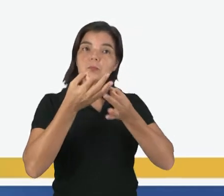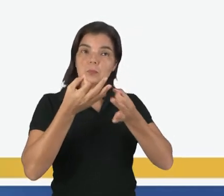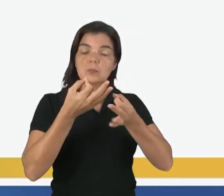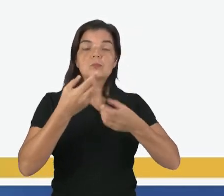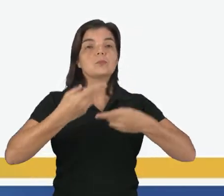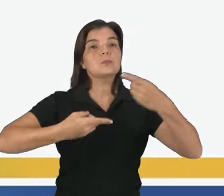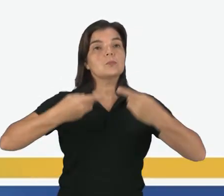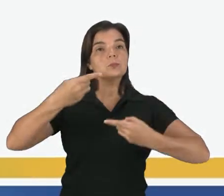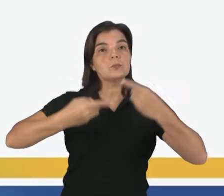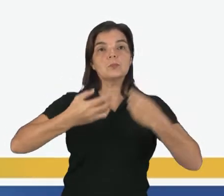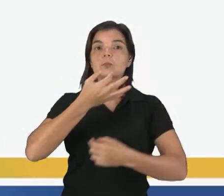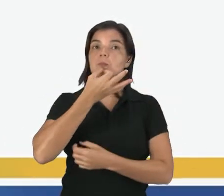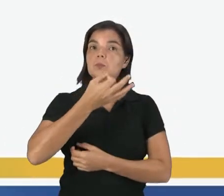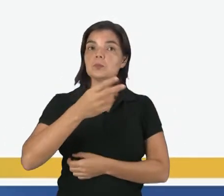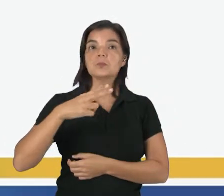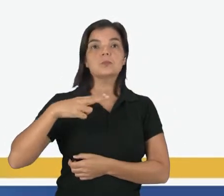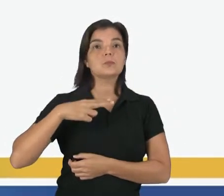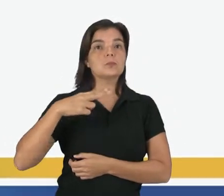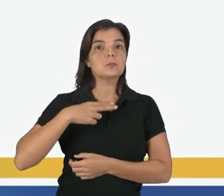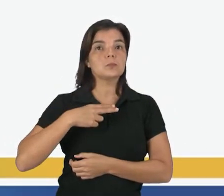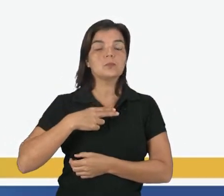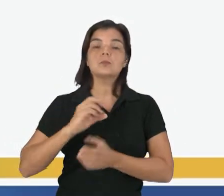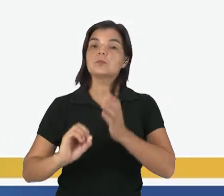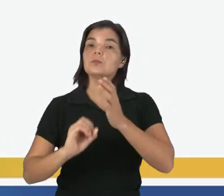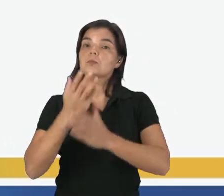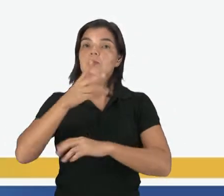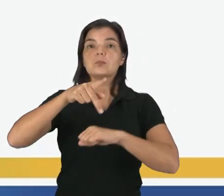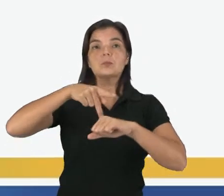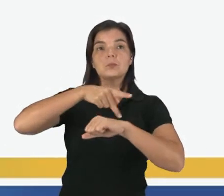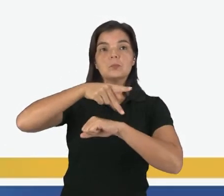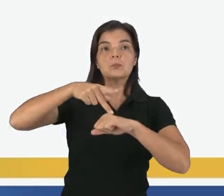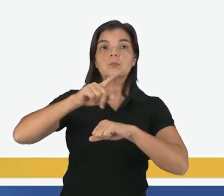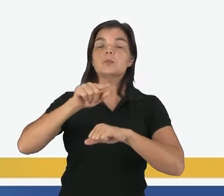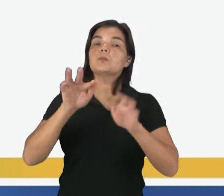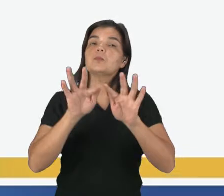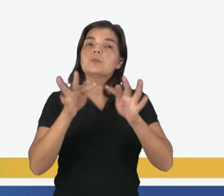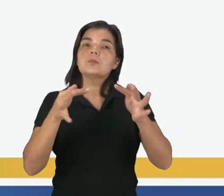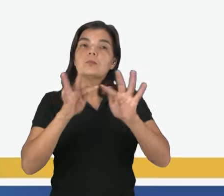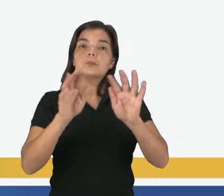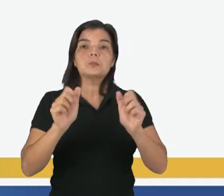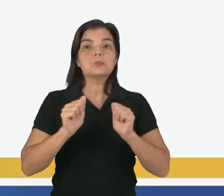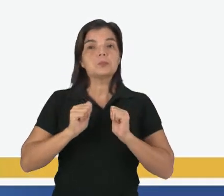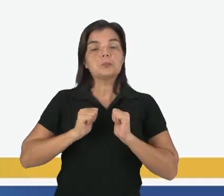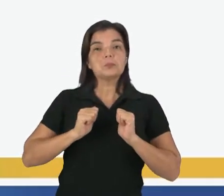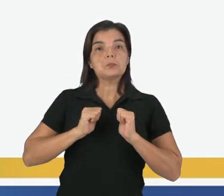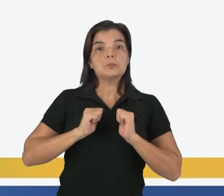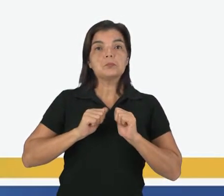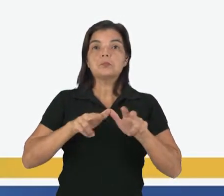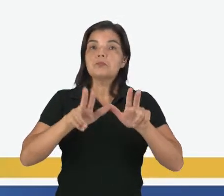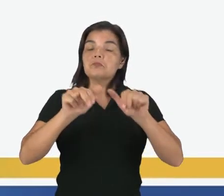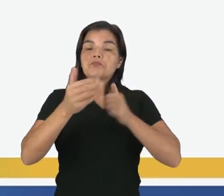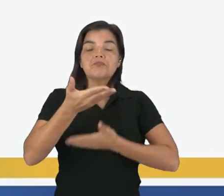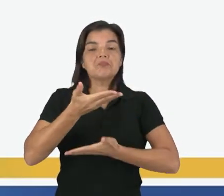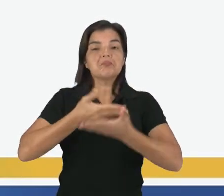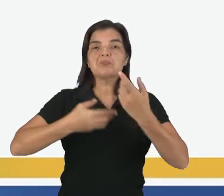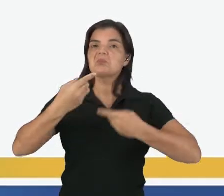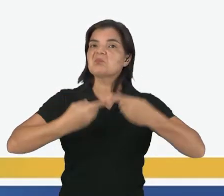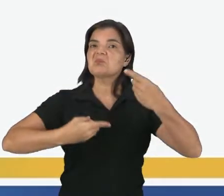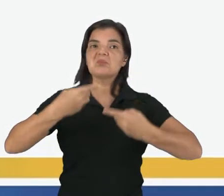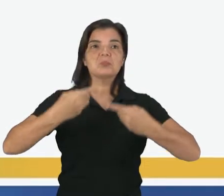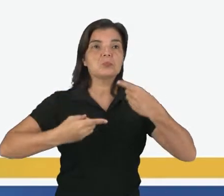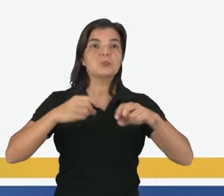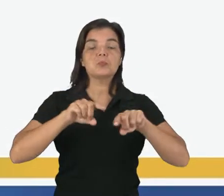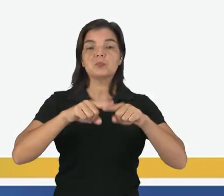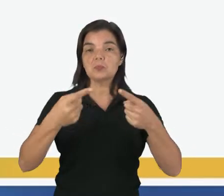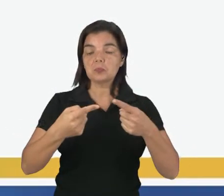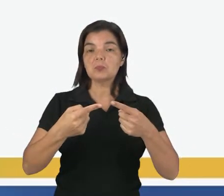vista políticos, opiniões pessoais sobre acontecimentos do país, ou simplesmente ser neutro e nunca se envolver